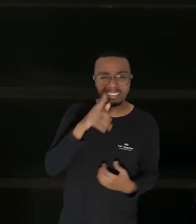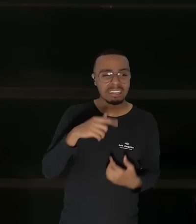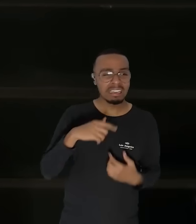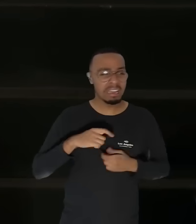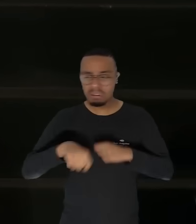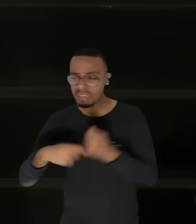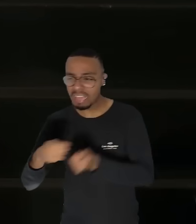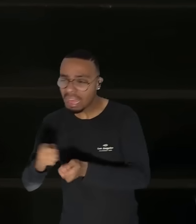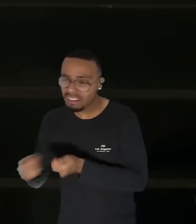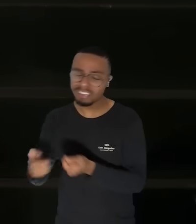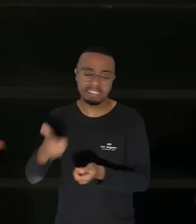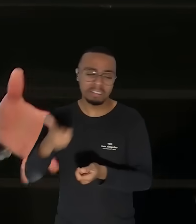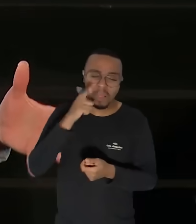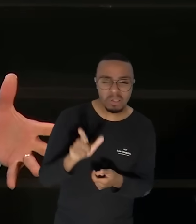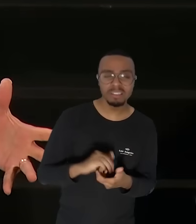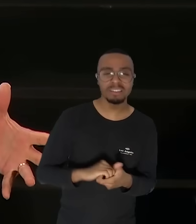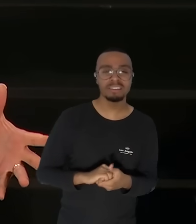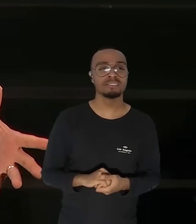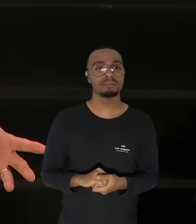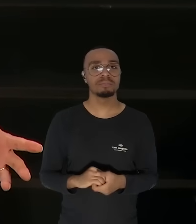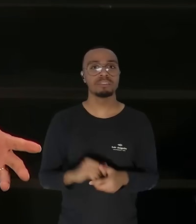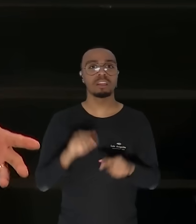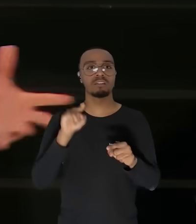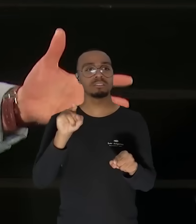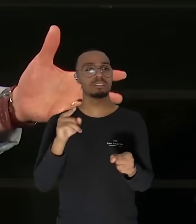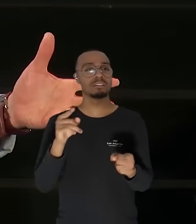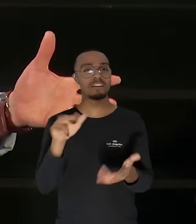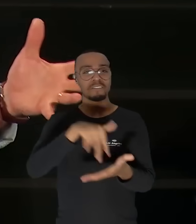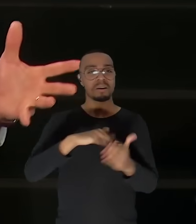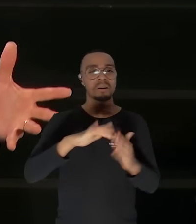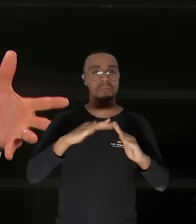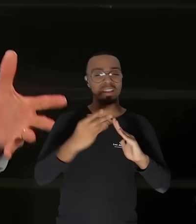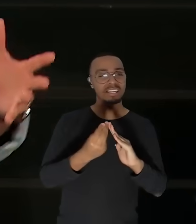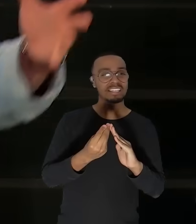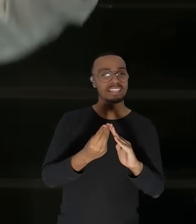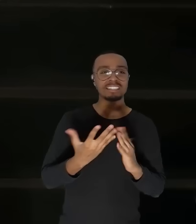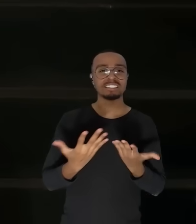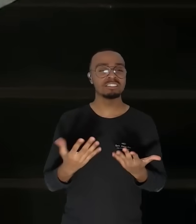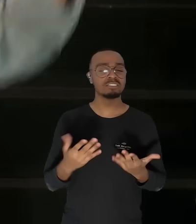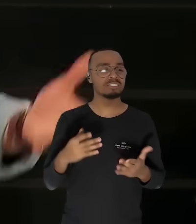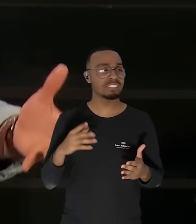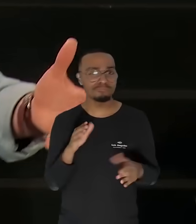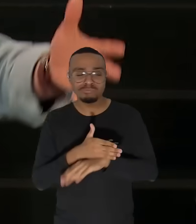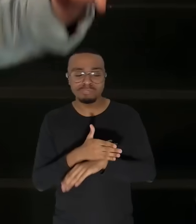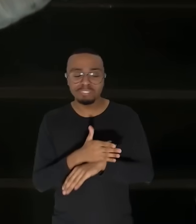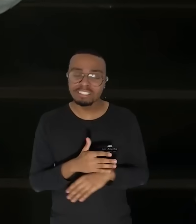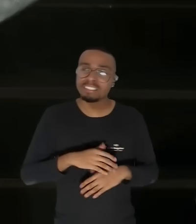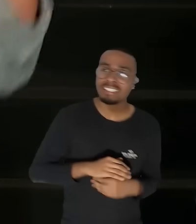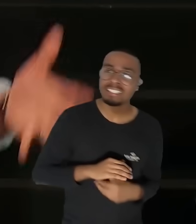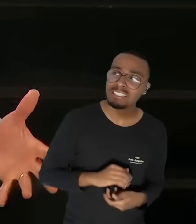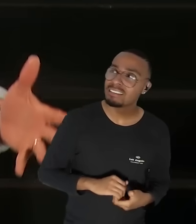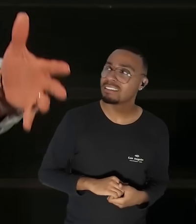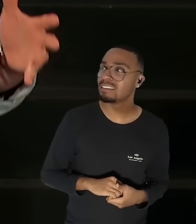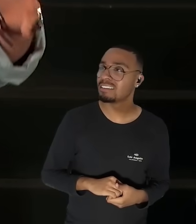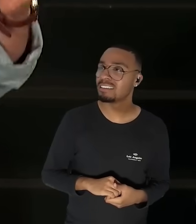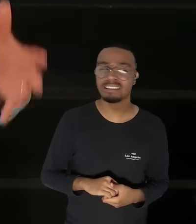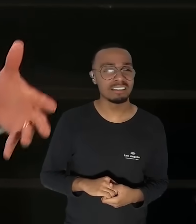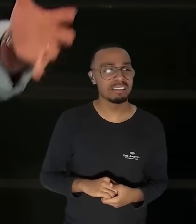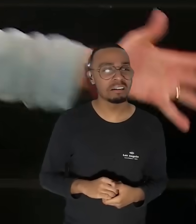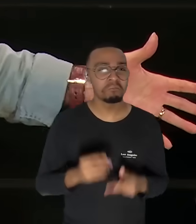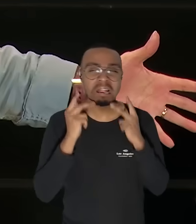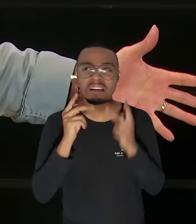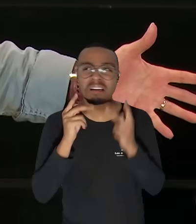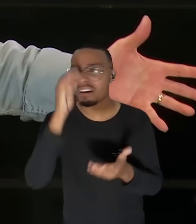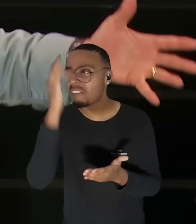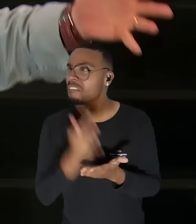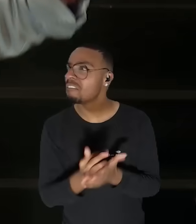isso. E aí você vem para a igreja e não combina, porque aqui você ouve palavras de fé, palavras de ousadia, e você diz: